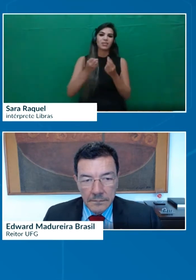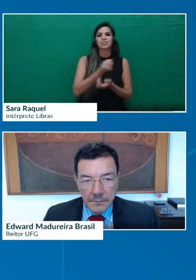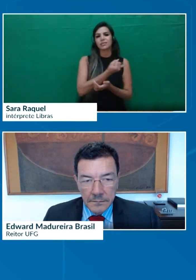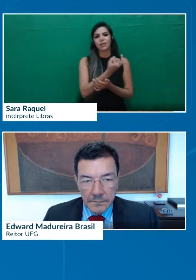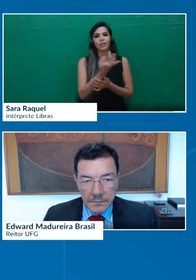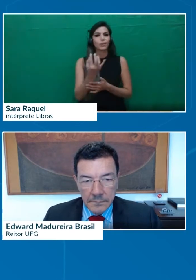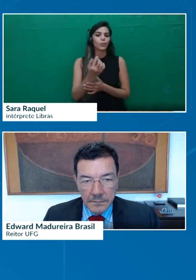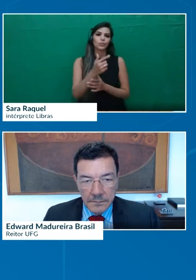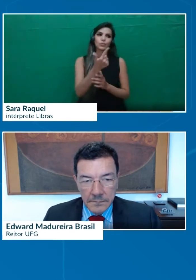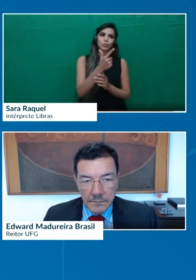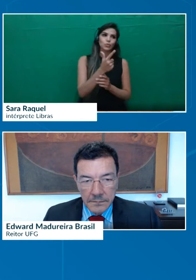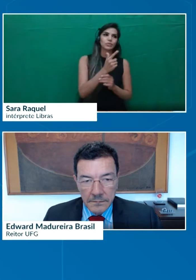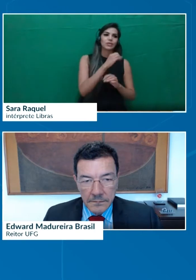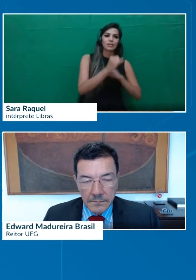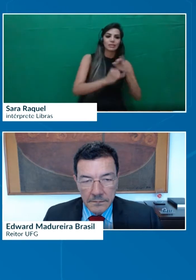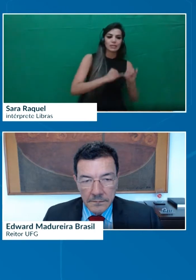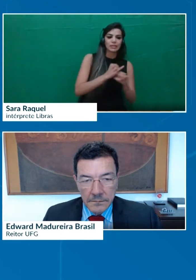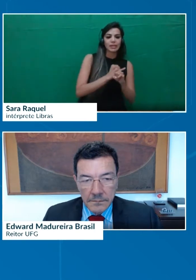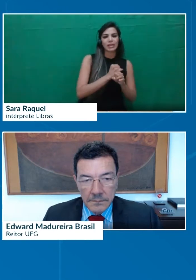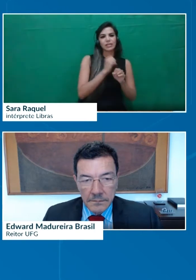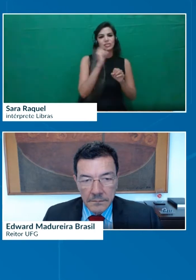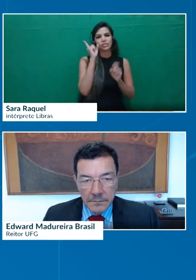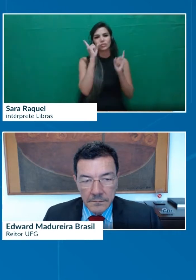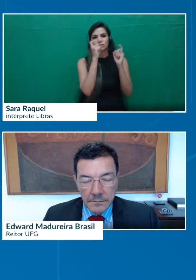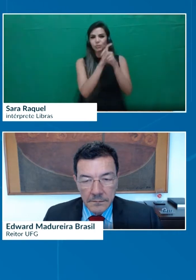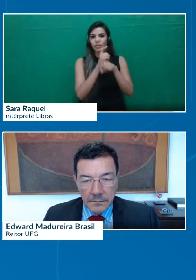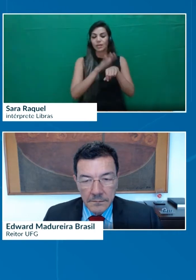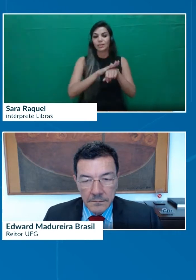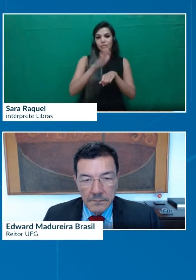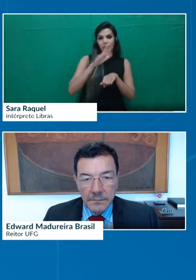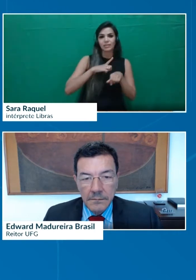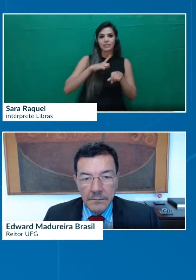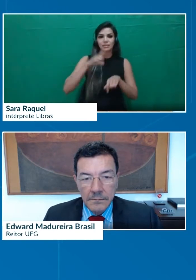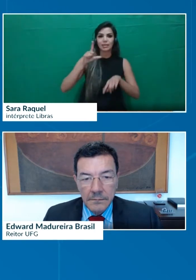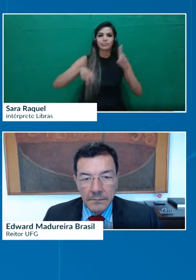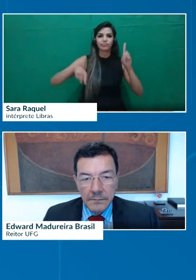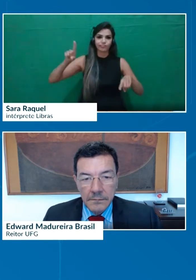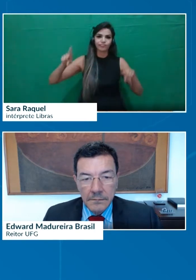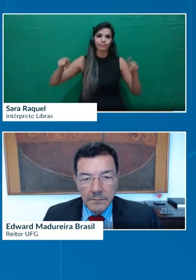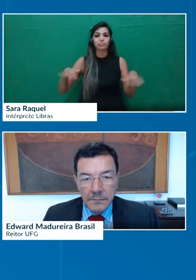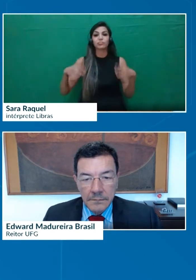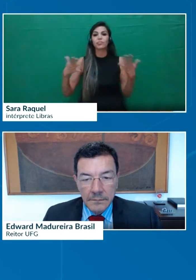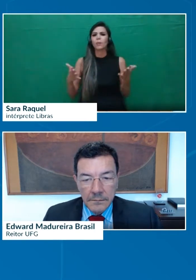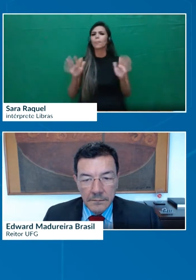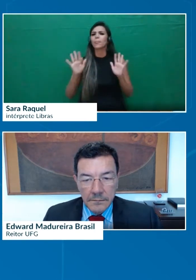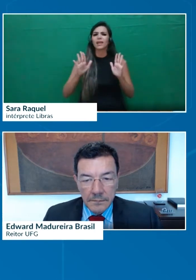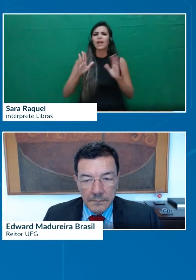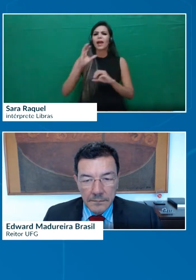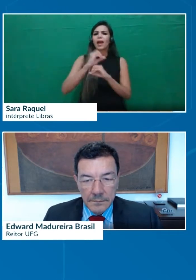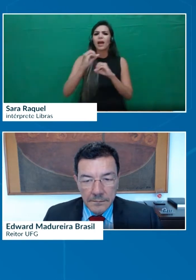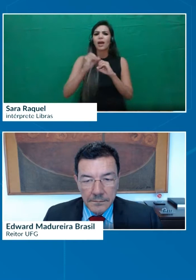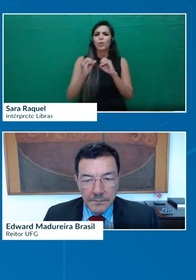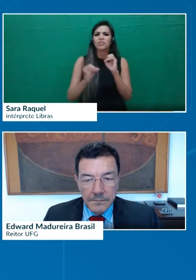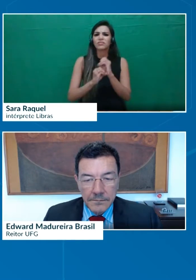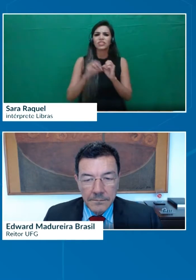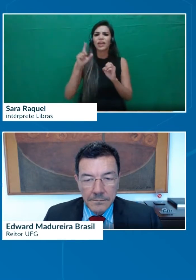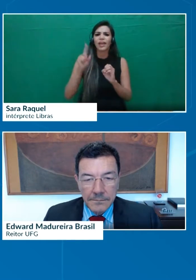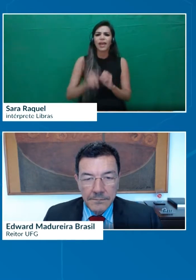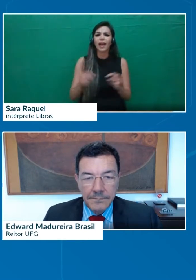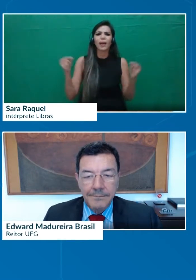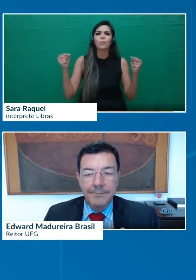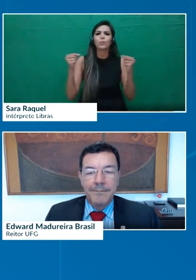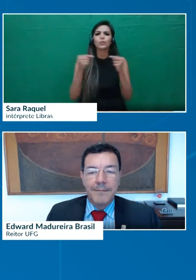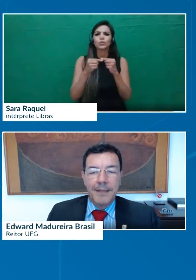têm acesso com um pouco mais de dificuldade. Se eu te perguntar, para quem é a UFG é para quem? Como que o senhor me responderia